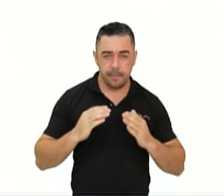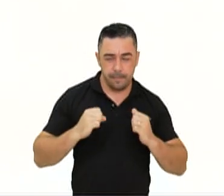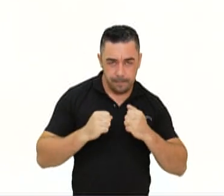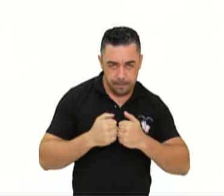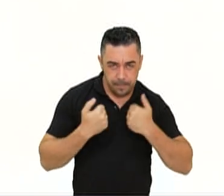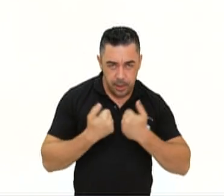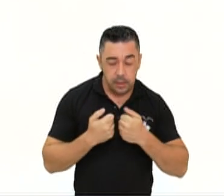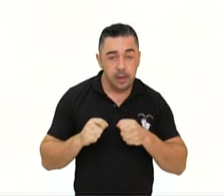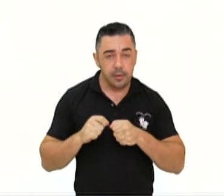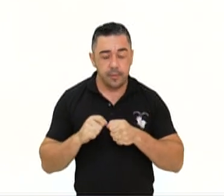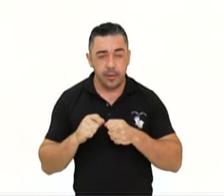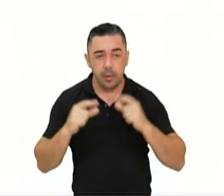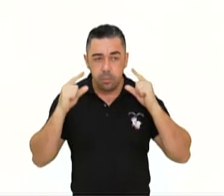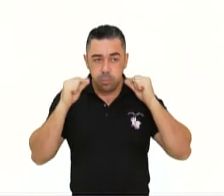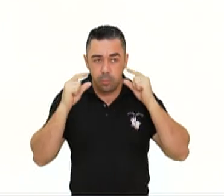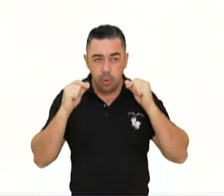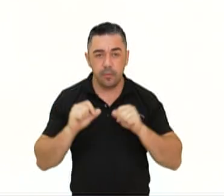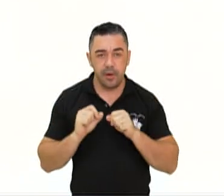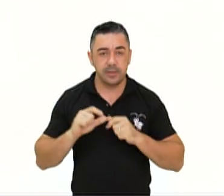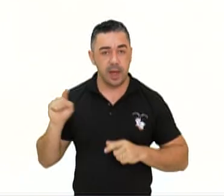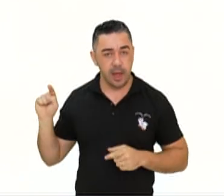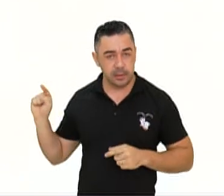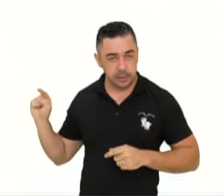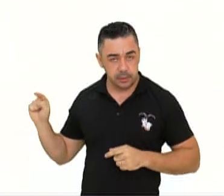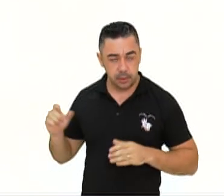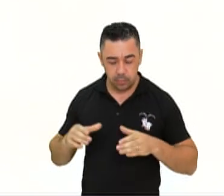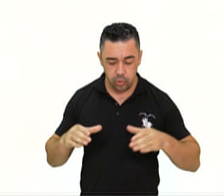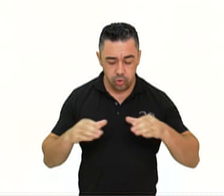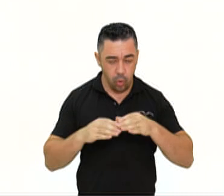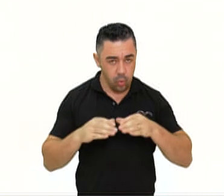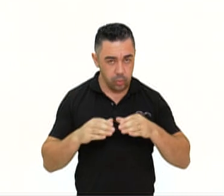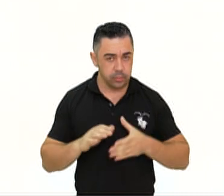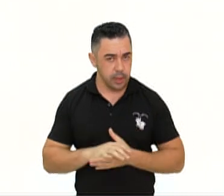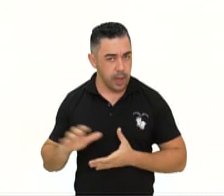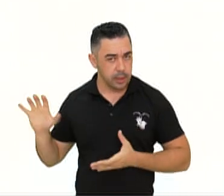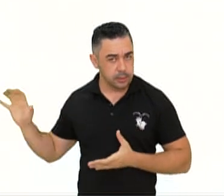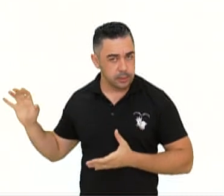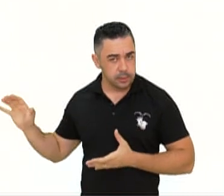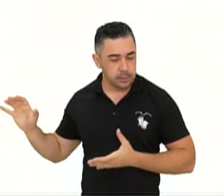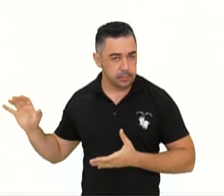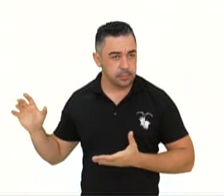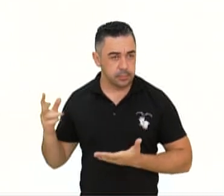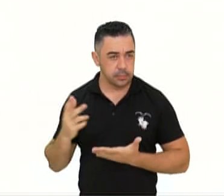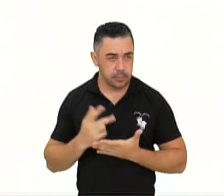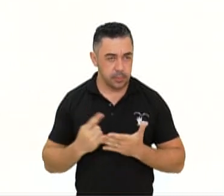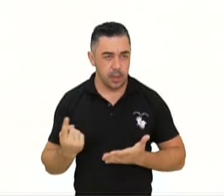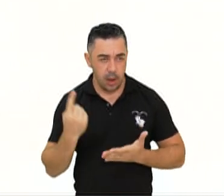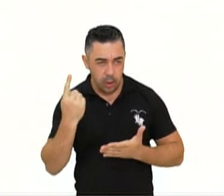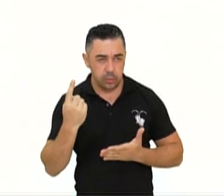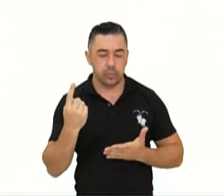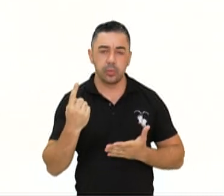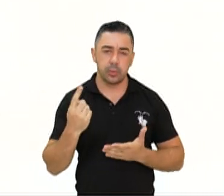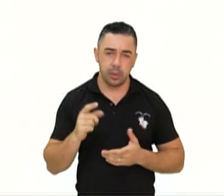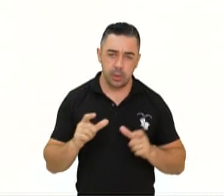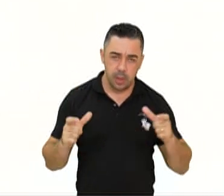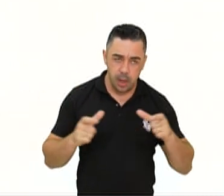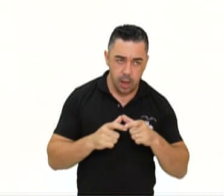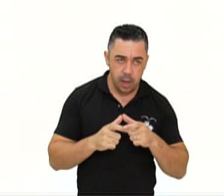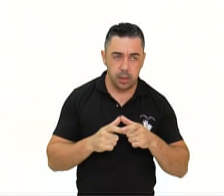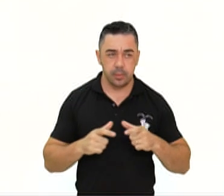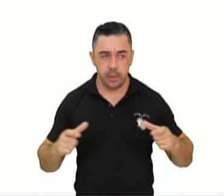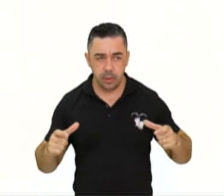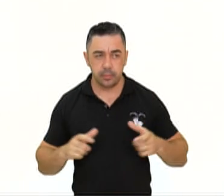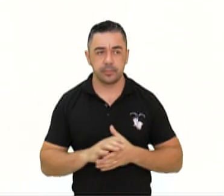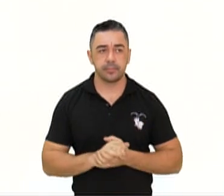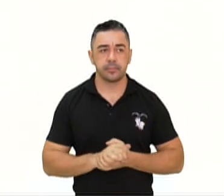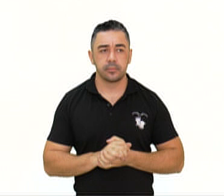bombons nesse formato de tronco de cone que está aqui na figura. Que está aqui na figura quer dizer que tem uma altura, um raio menor e um raio